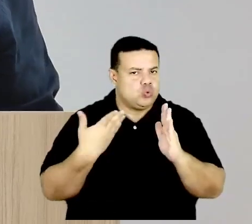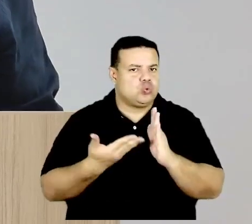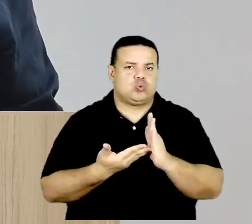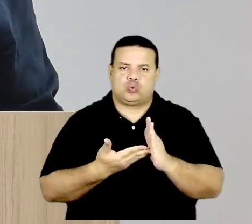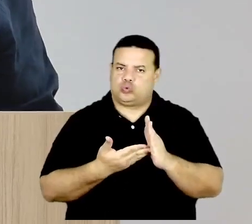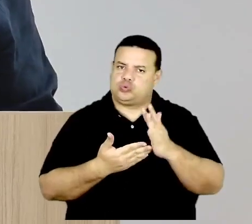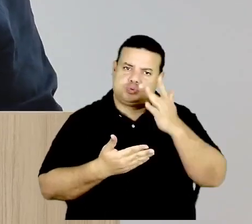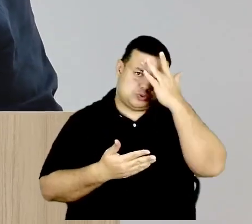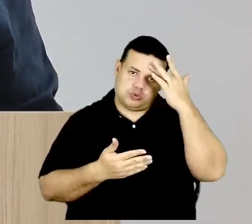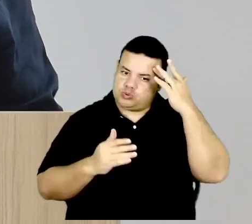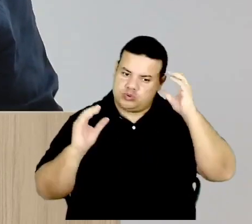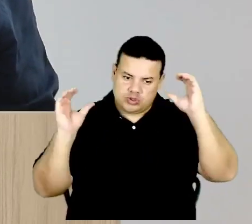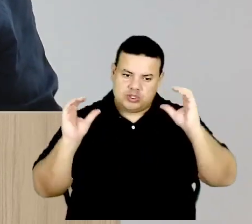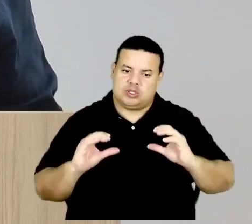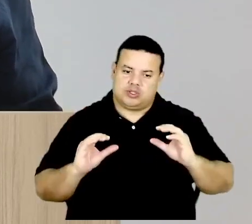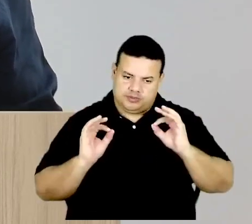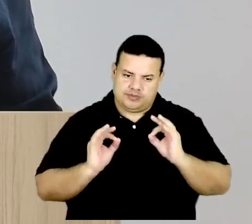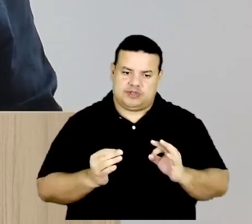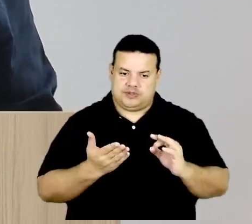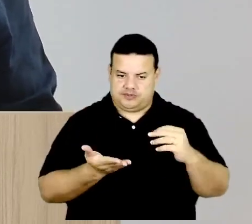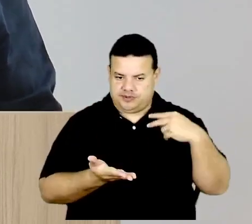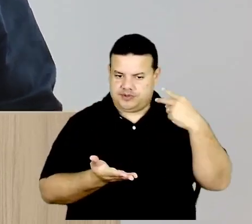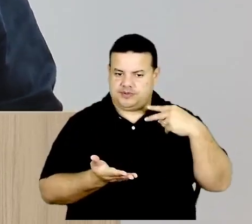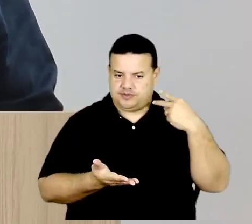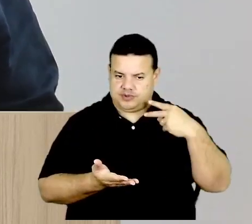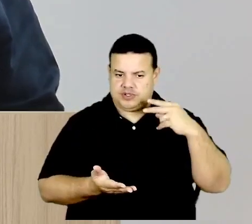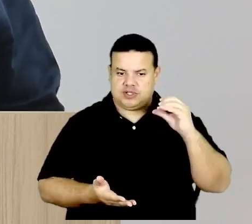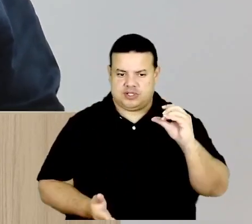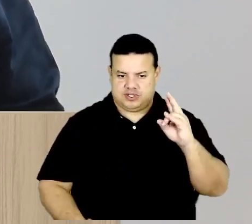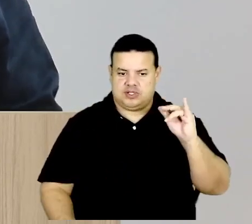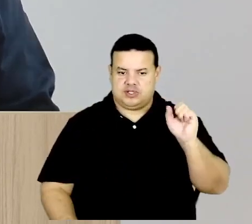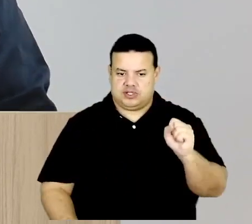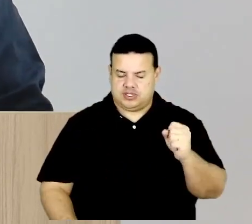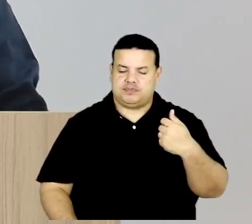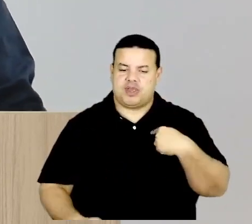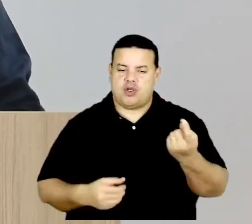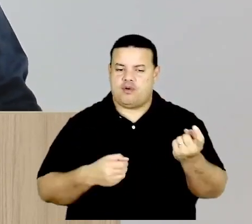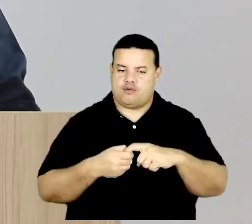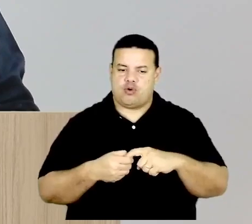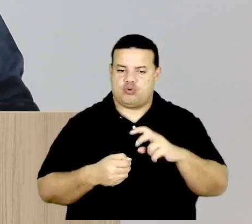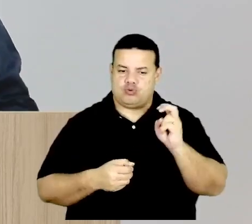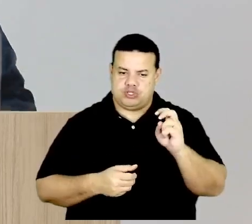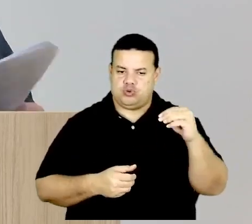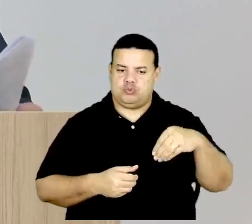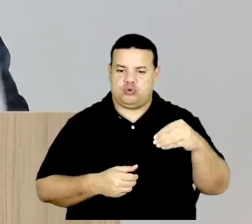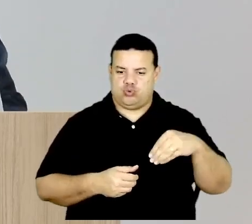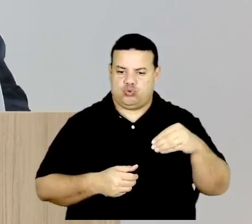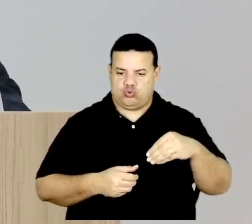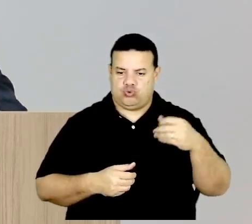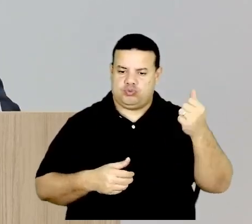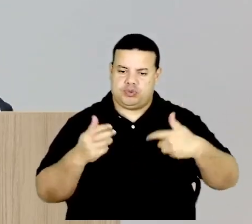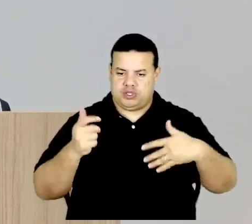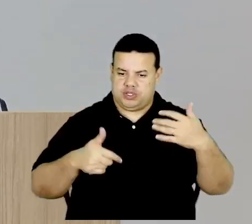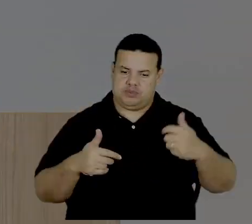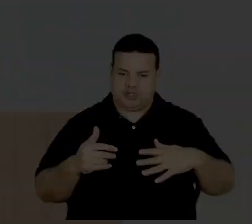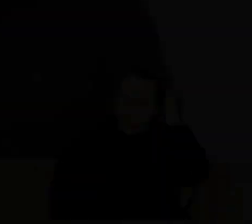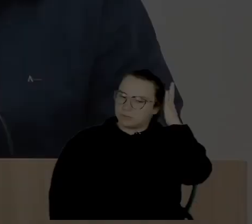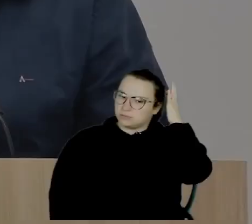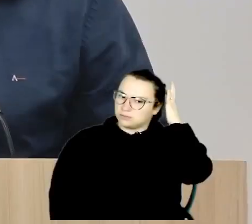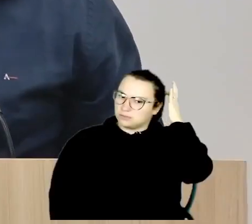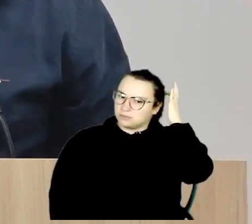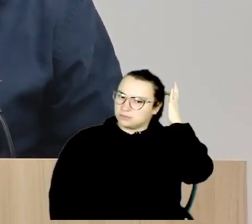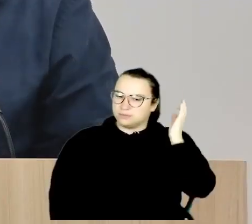não é isso vereadora Cris eu volto nos 5 minutos para fazer minhas considerações finais